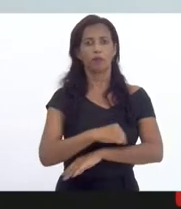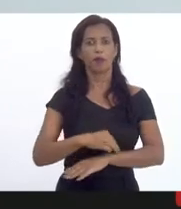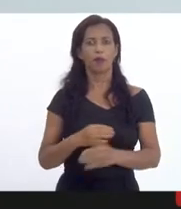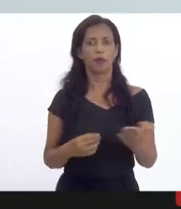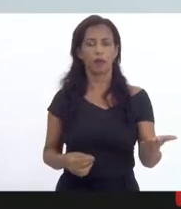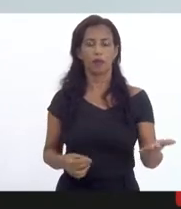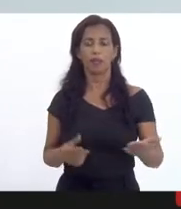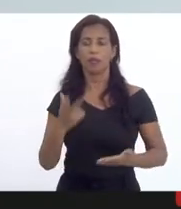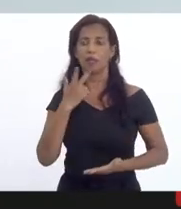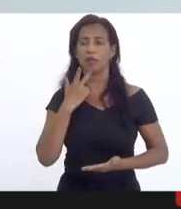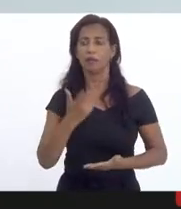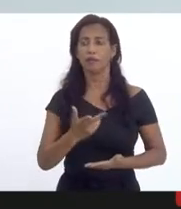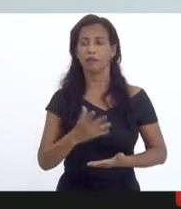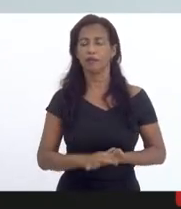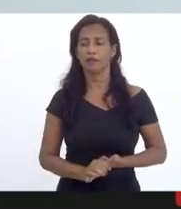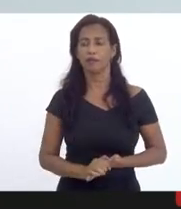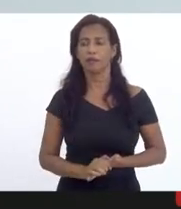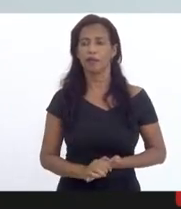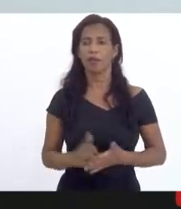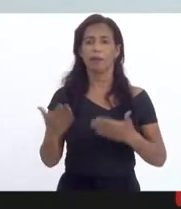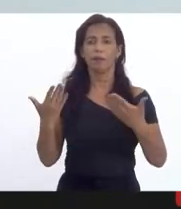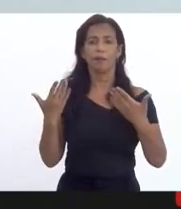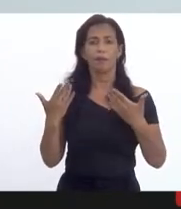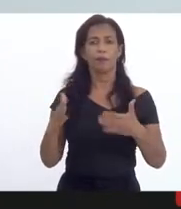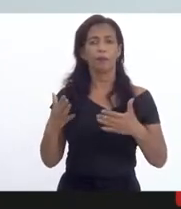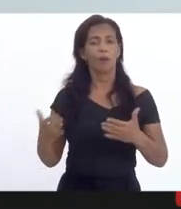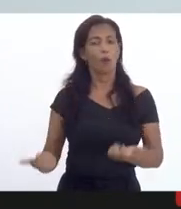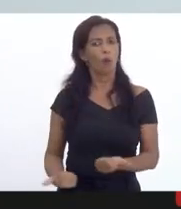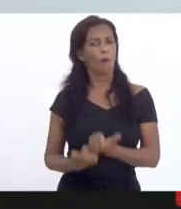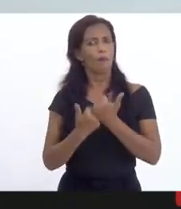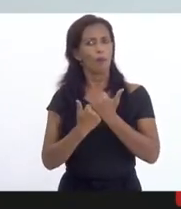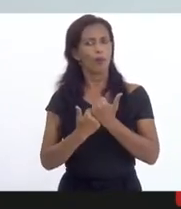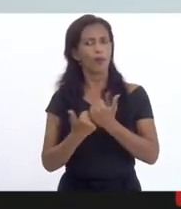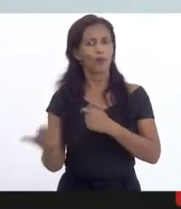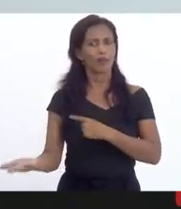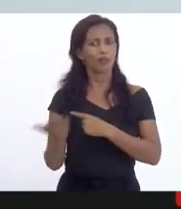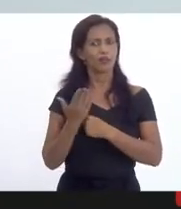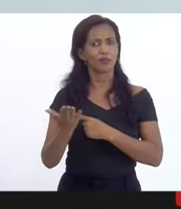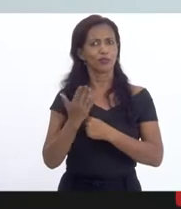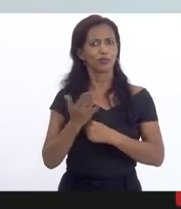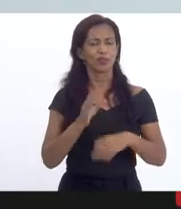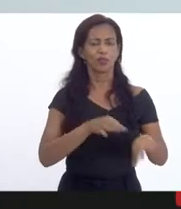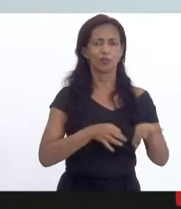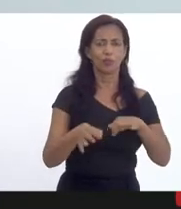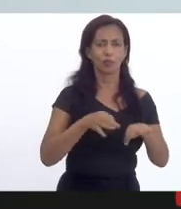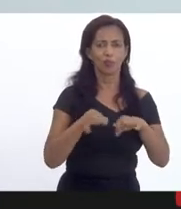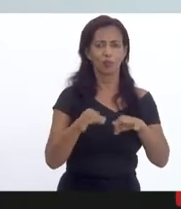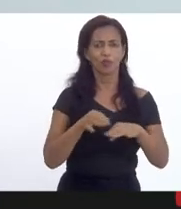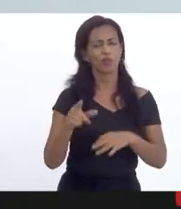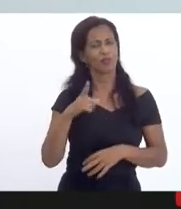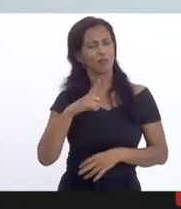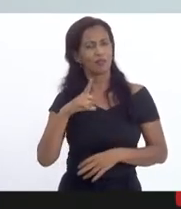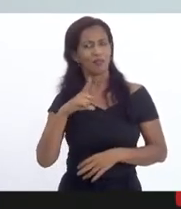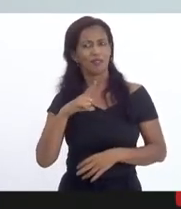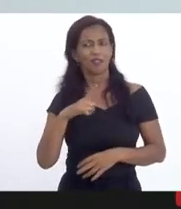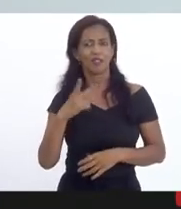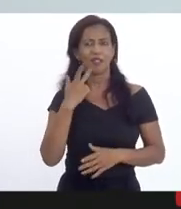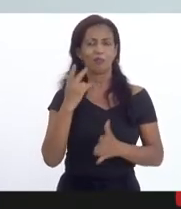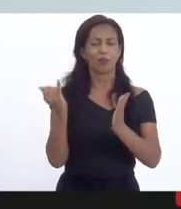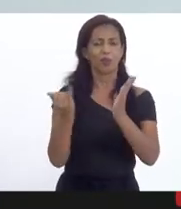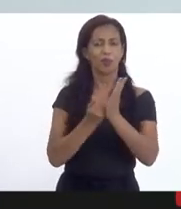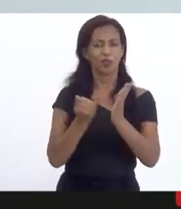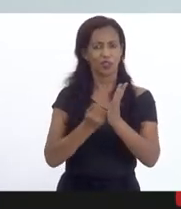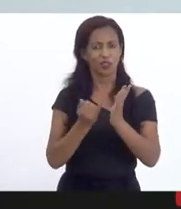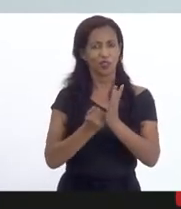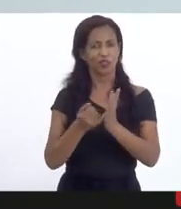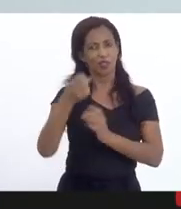e parabenizar o apoio que ele está dando a essas iniciativas. Né? O meu projeto, inclusive, está sendo comentado pelo edital lançado